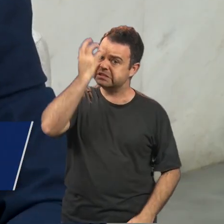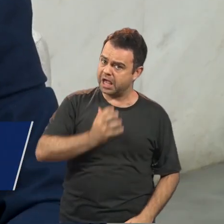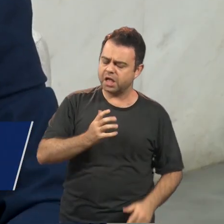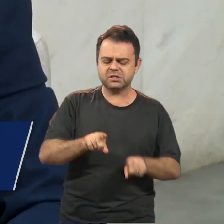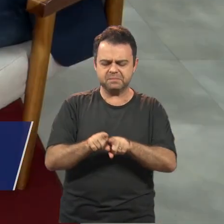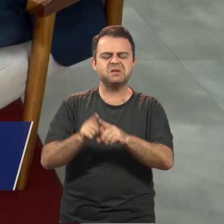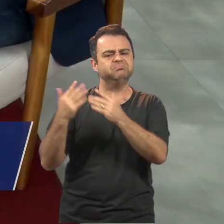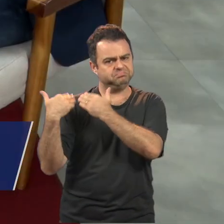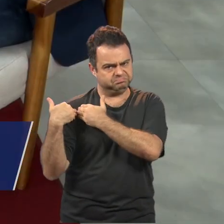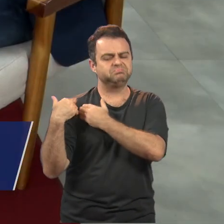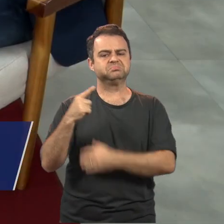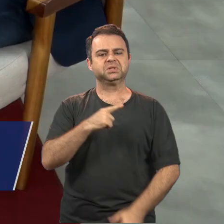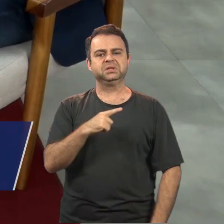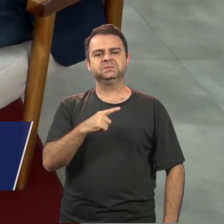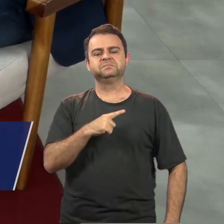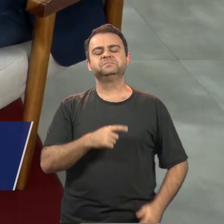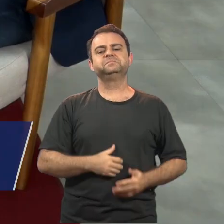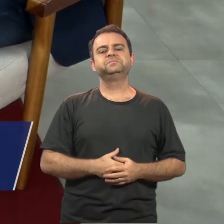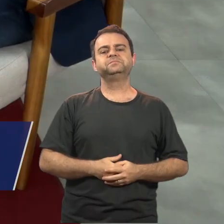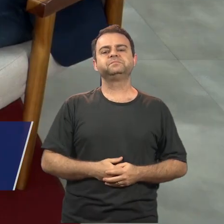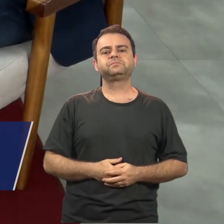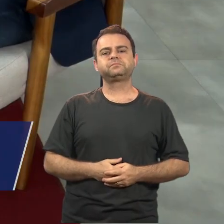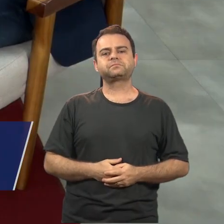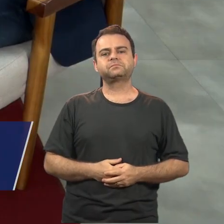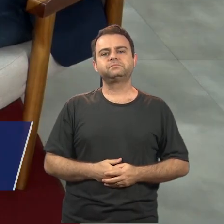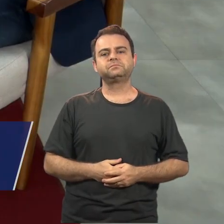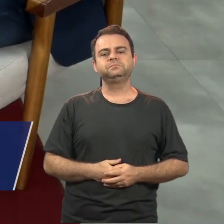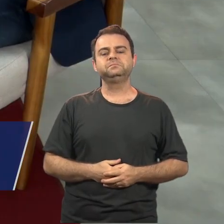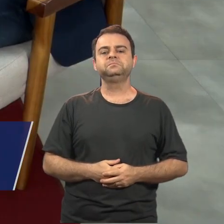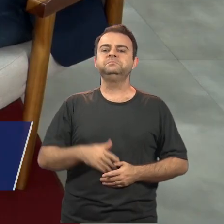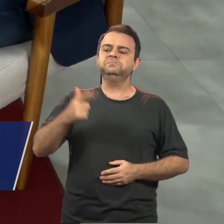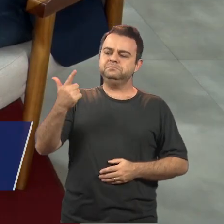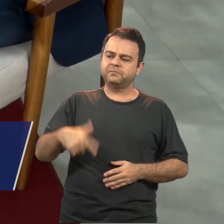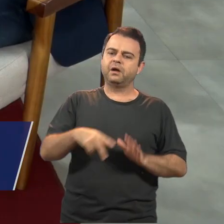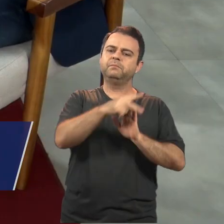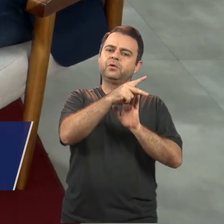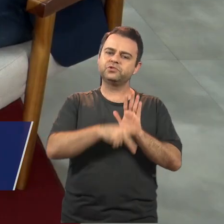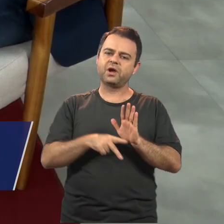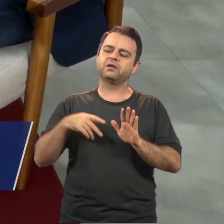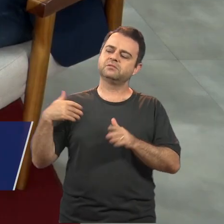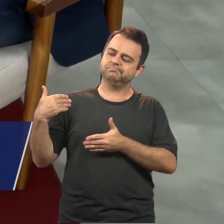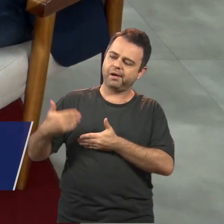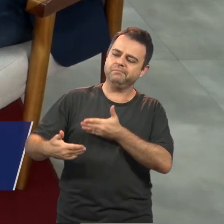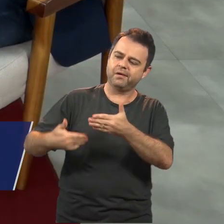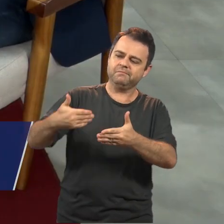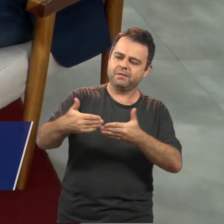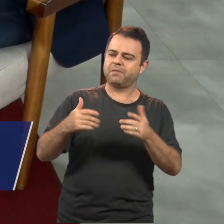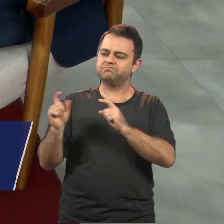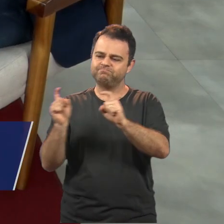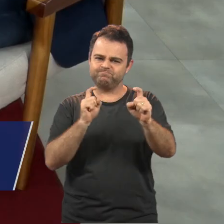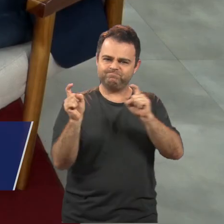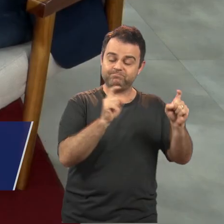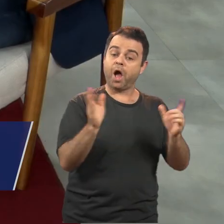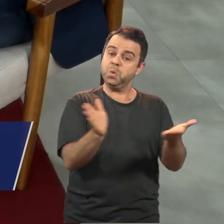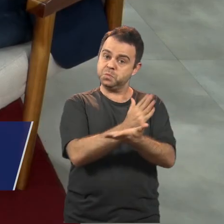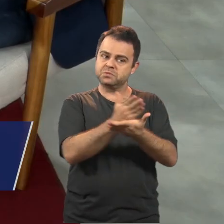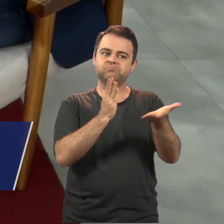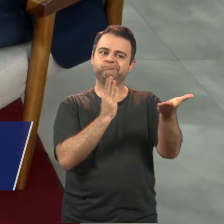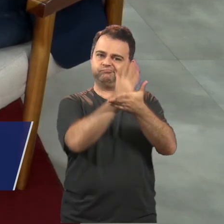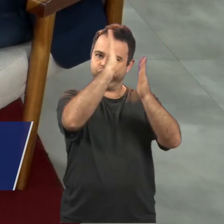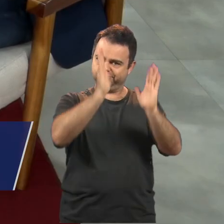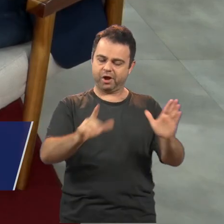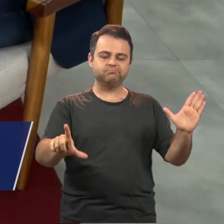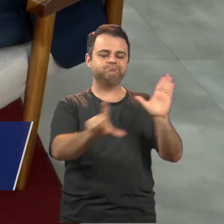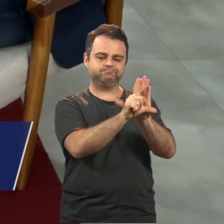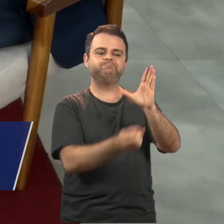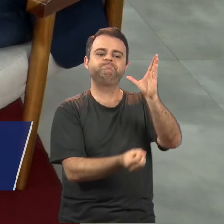responsável. Tá certo. Bom, continuando então falando sobre os projetos em andamento, né? Nós falamos sobre alguns que já foram aprovados, já se